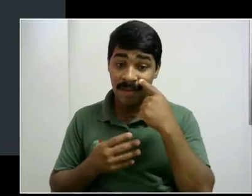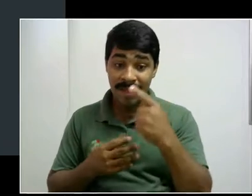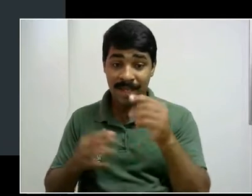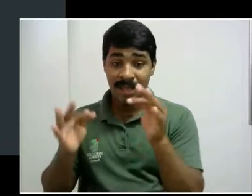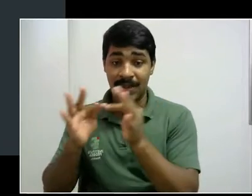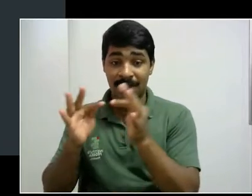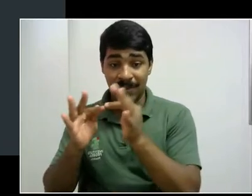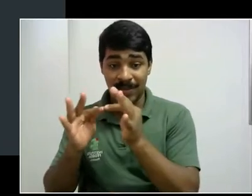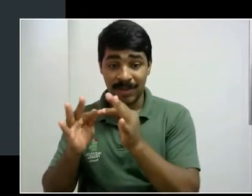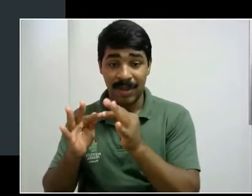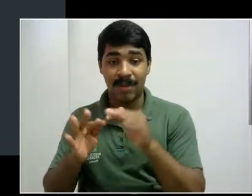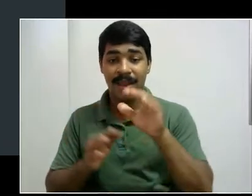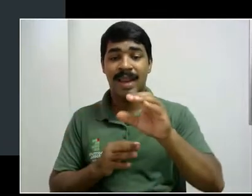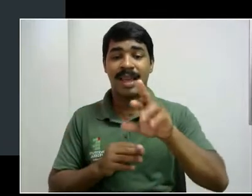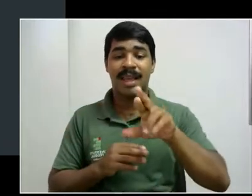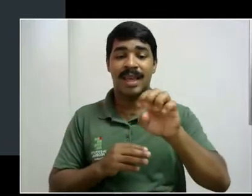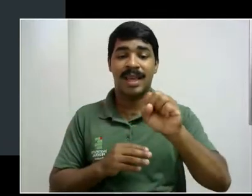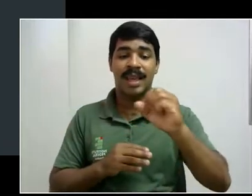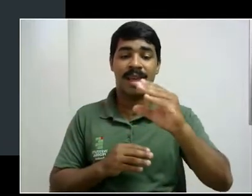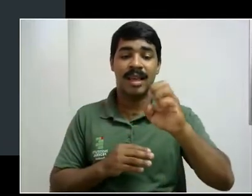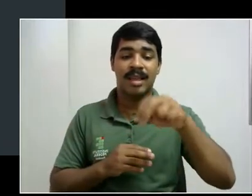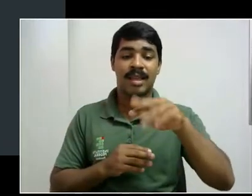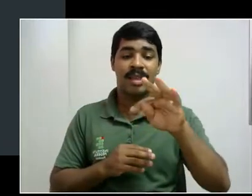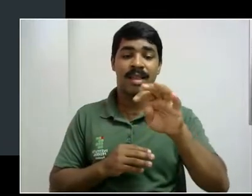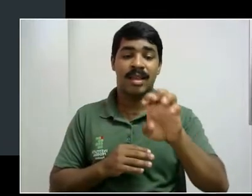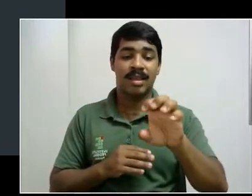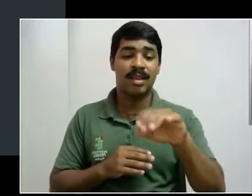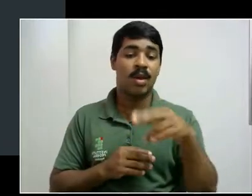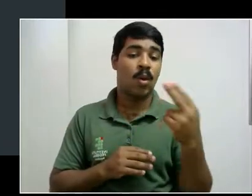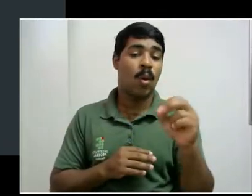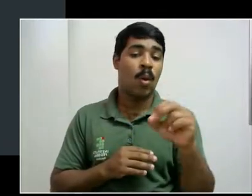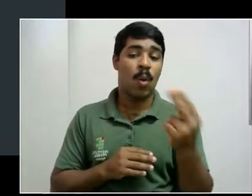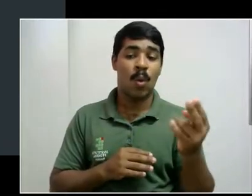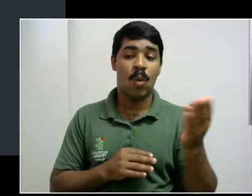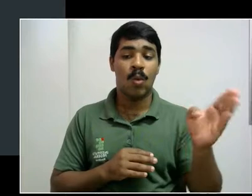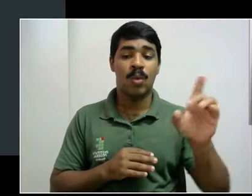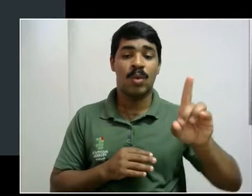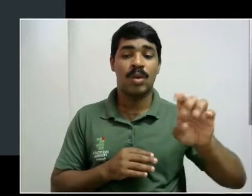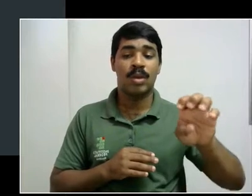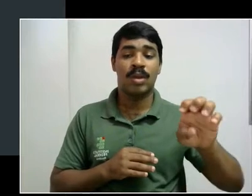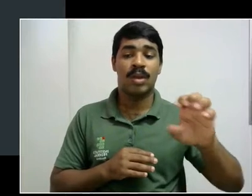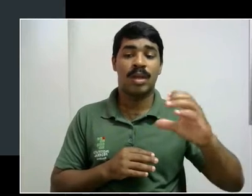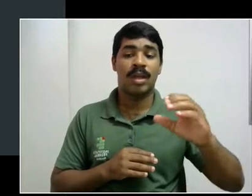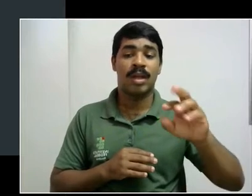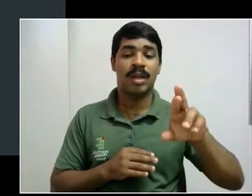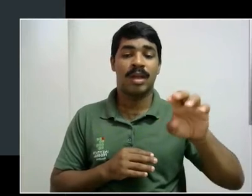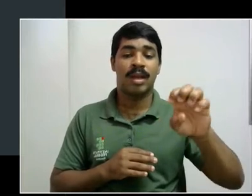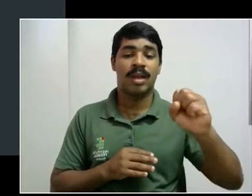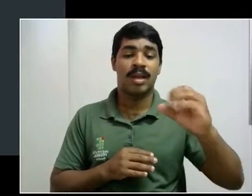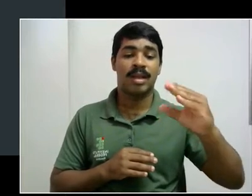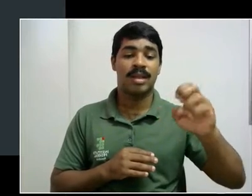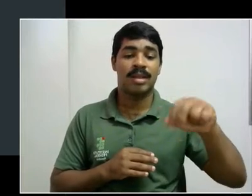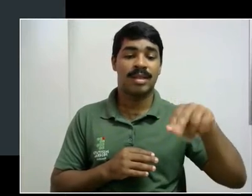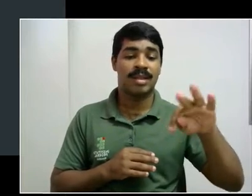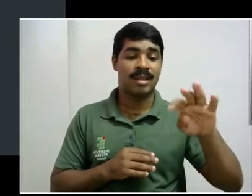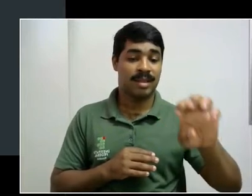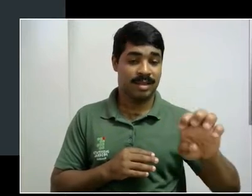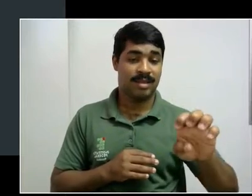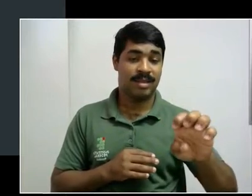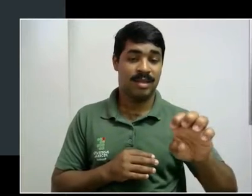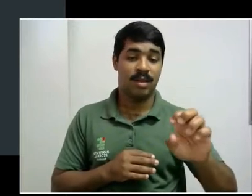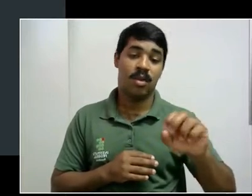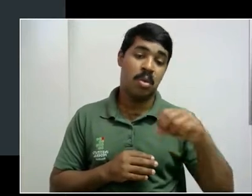quando ela é decrescente, né? E, consequentemente, também quando ela é constante. Né? Se ela não for nem crescente nem decrescente, né,